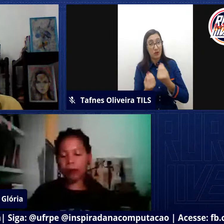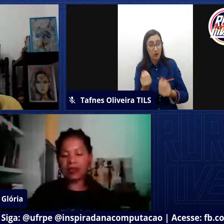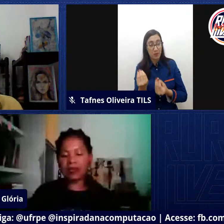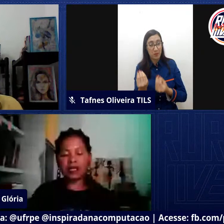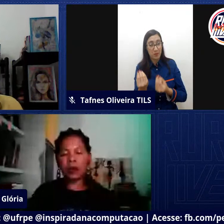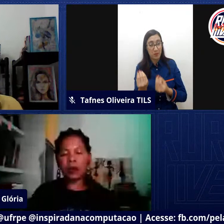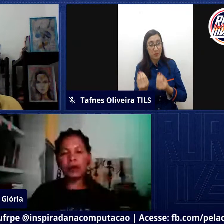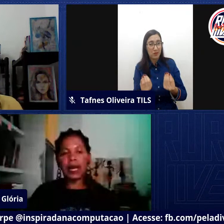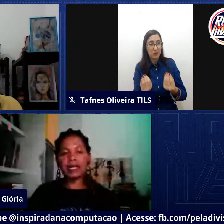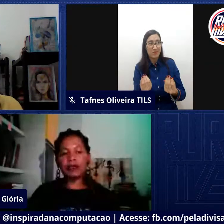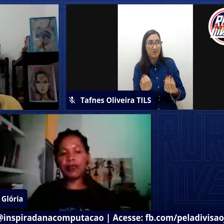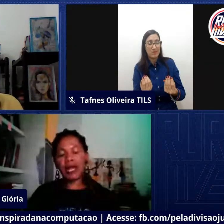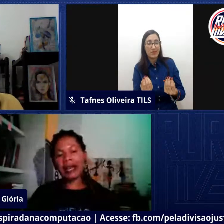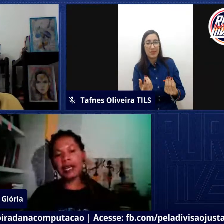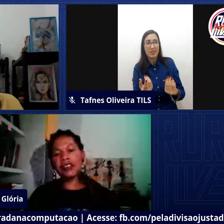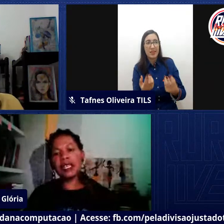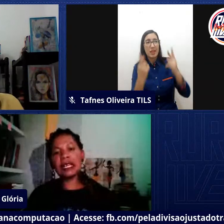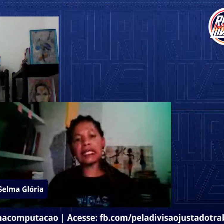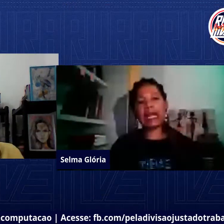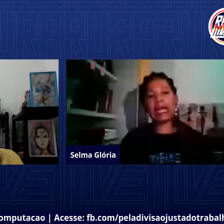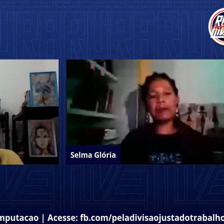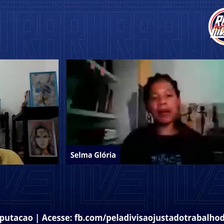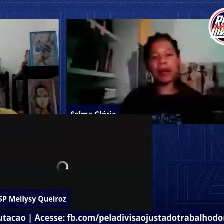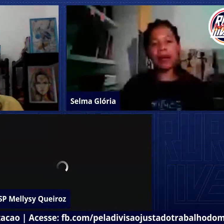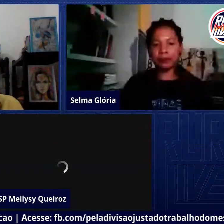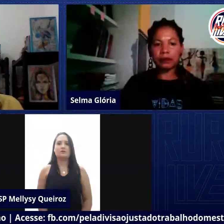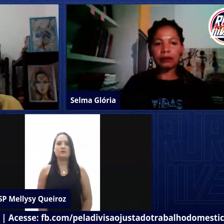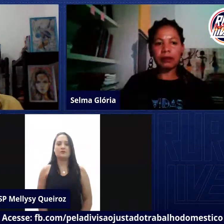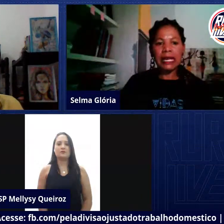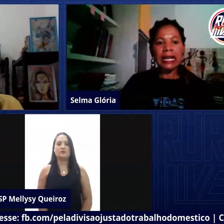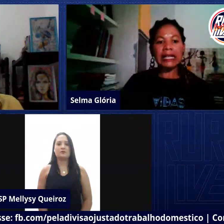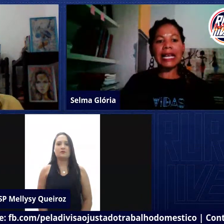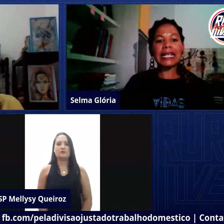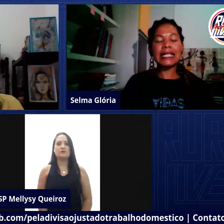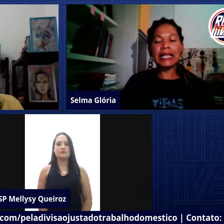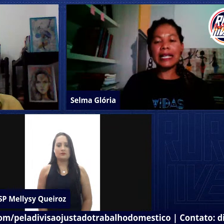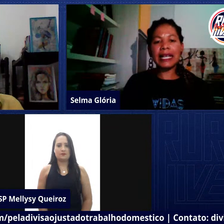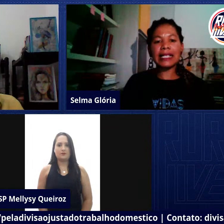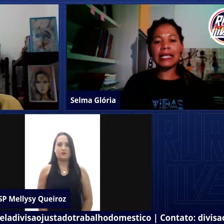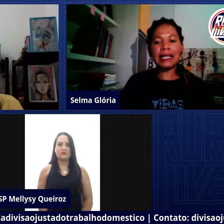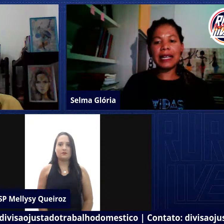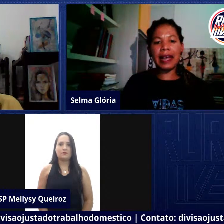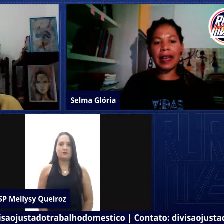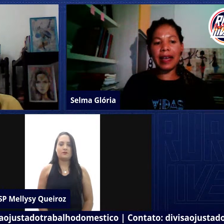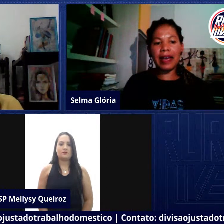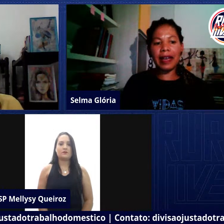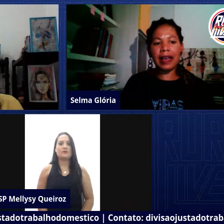construção desses processos. Então, essa foi a grande riqueza da campanha.